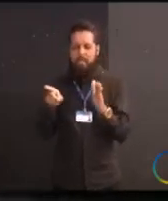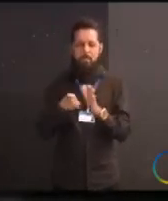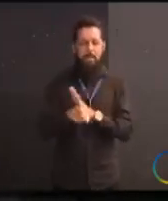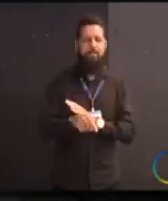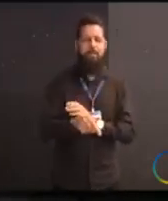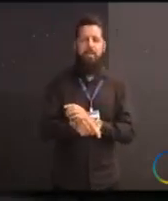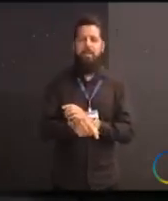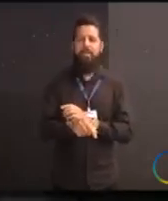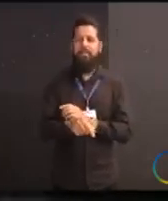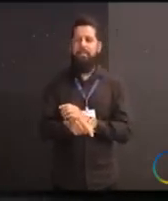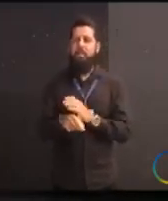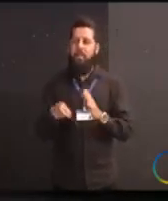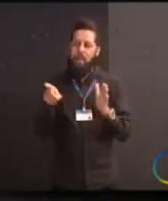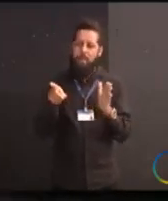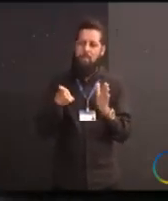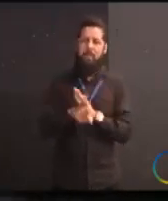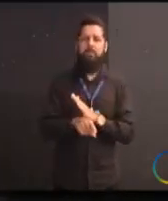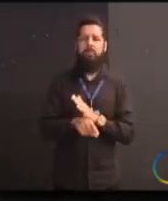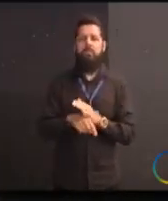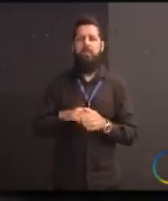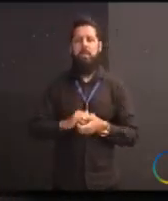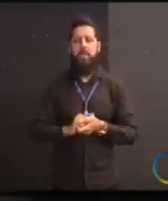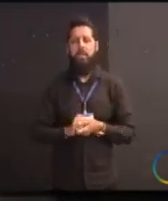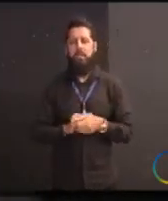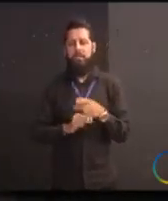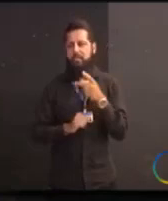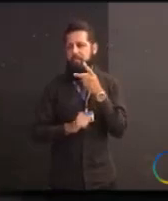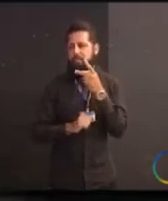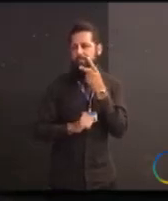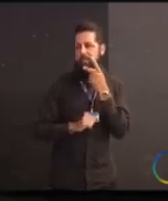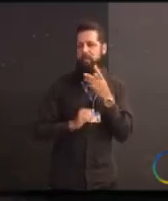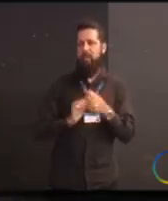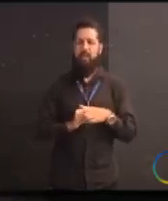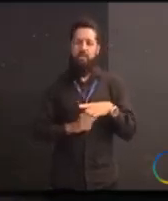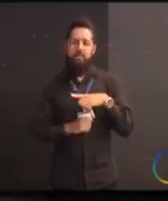está identificando algum benfeitor espiritual ao meu lado?